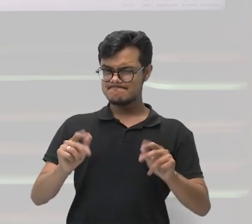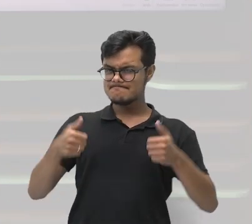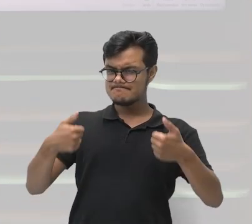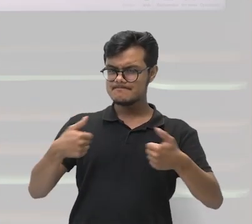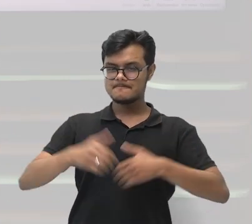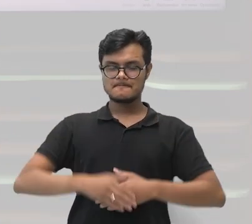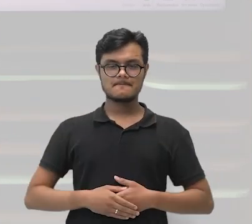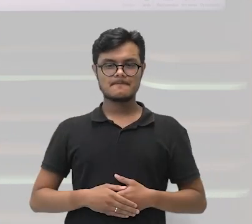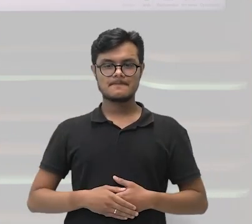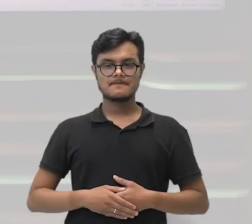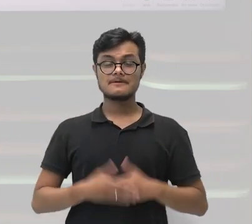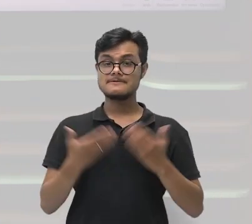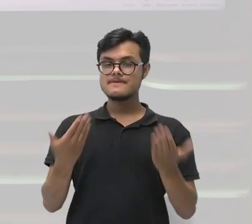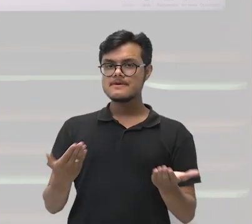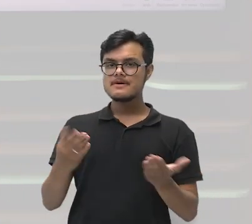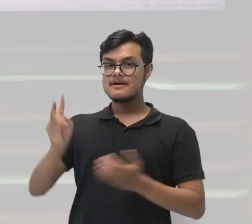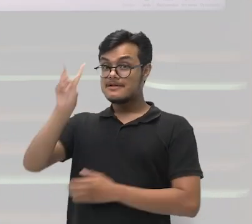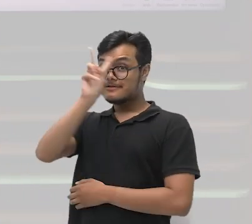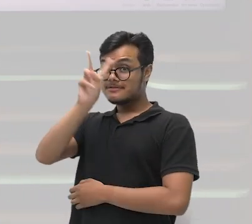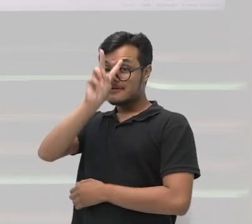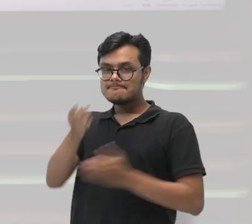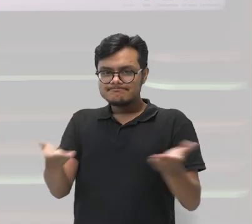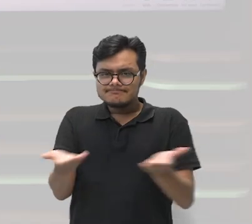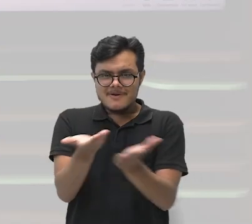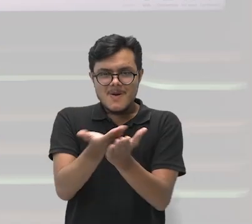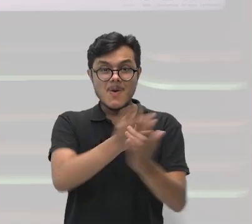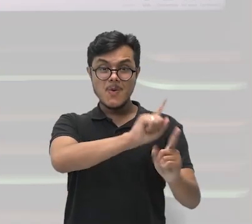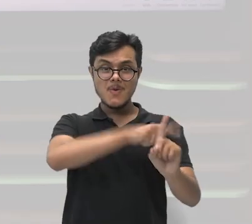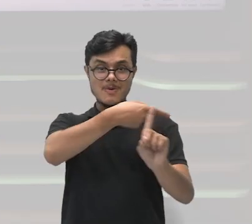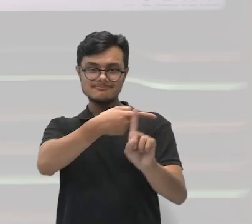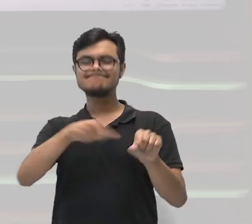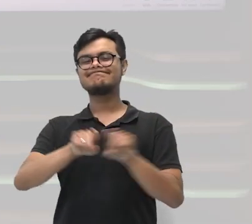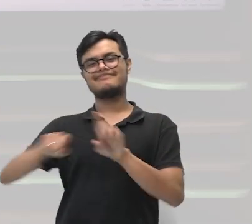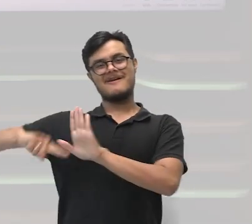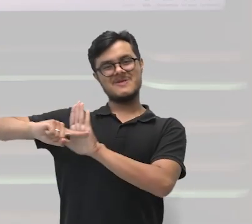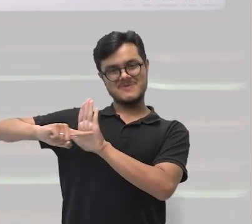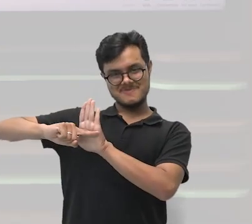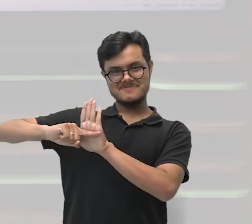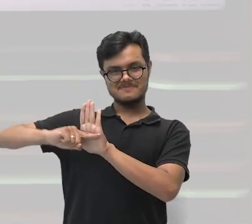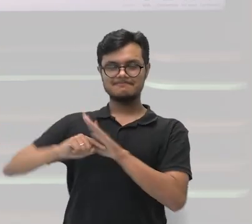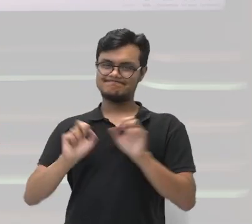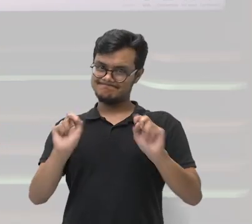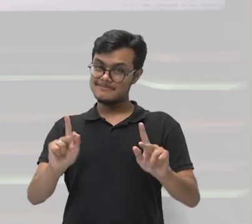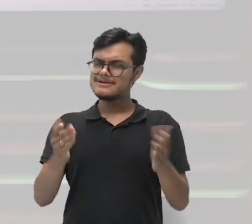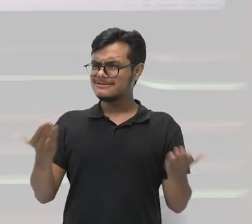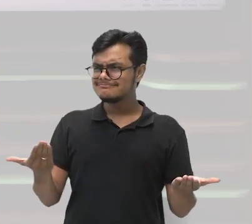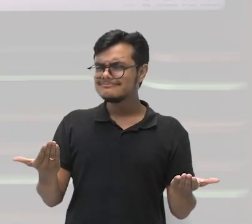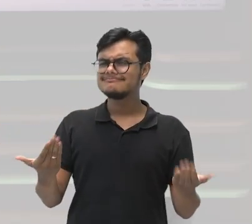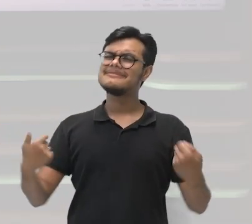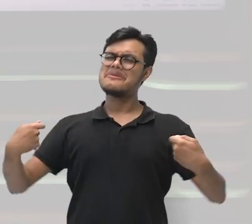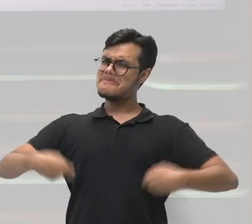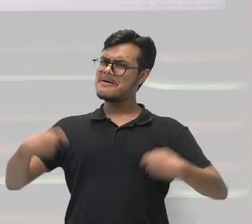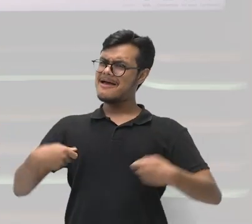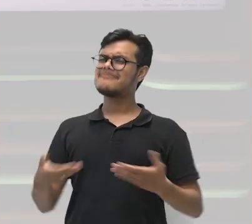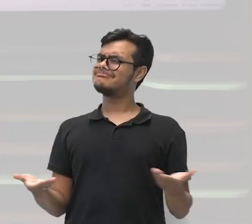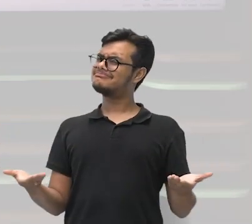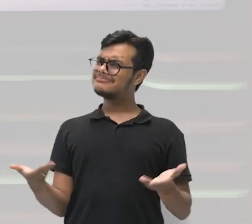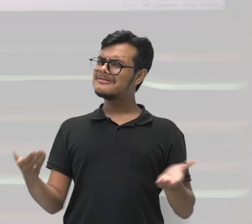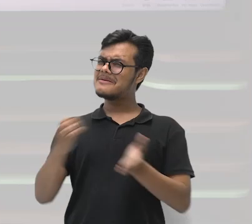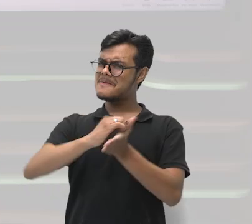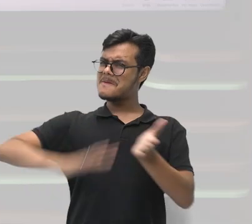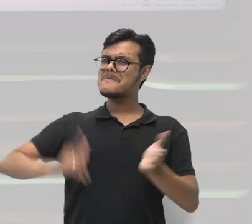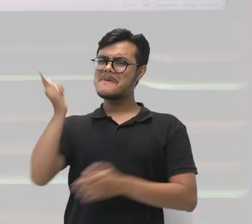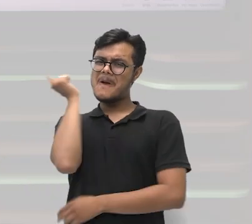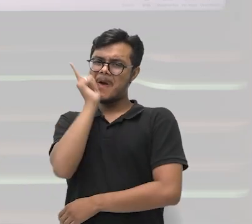beleza? Bom, mas você lembra que a nossa aula é sobre adição e subtração, certo? Então, agora é a vez de nós